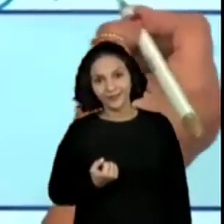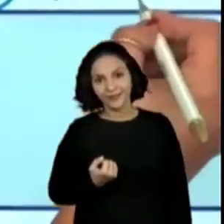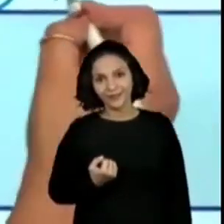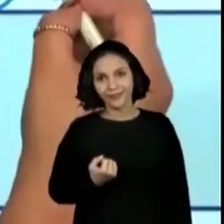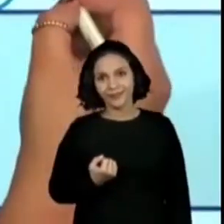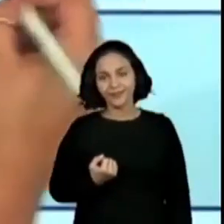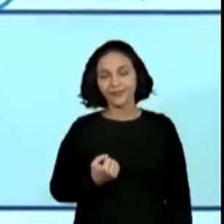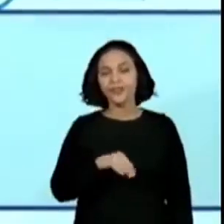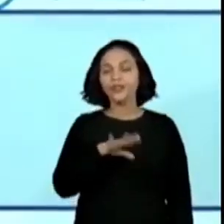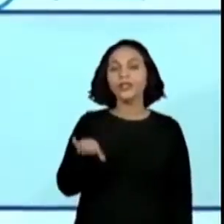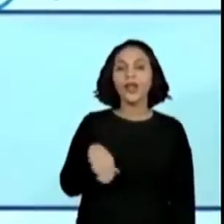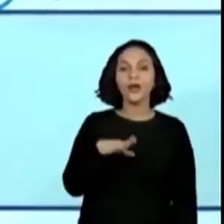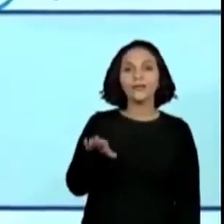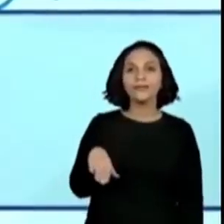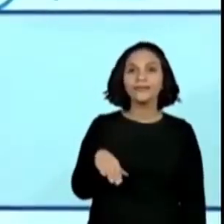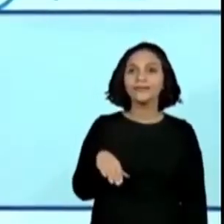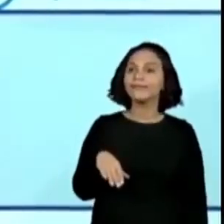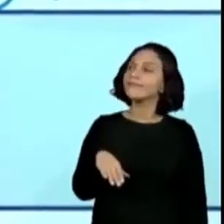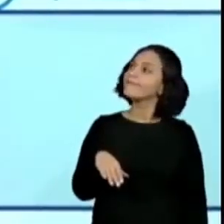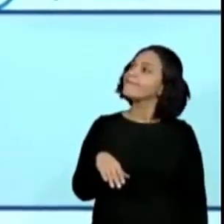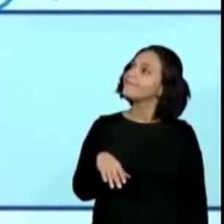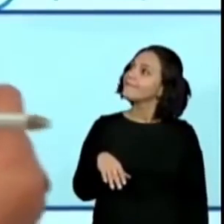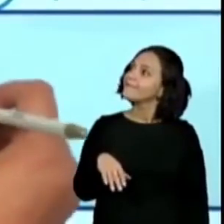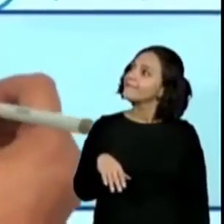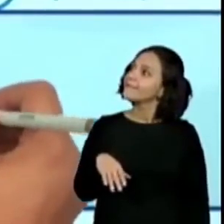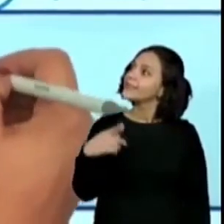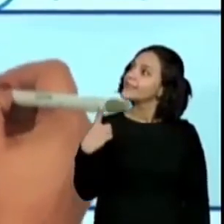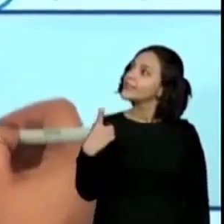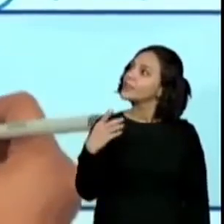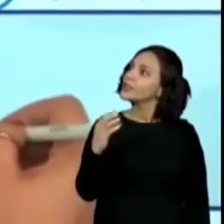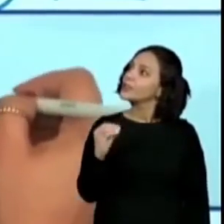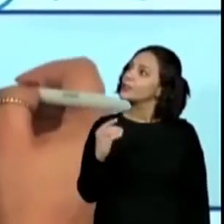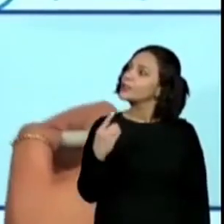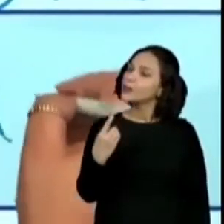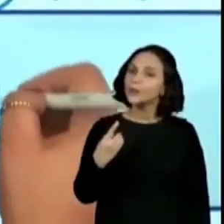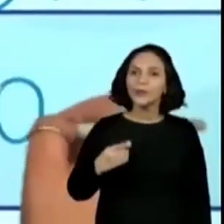um E aí eu tive a resposta D